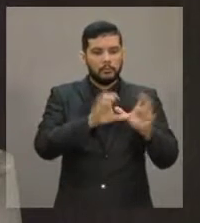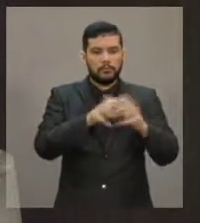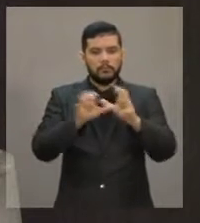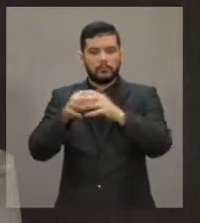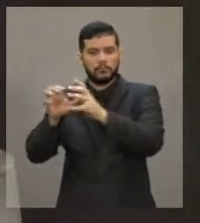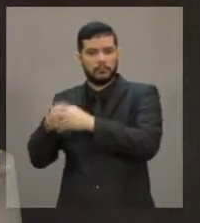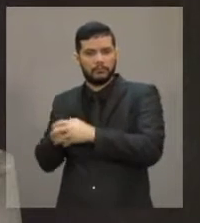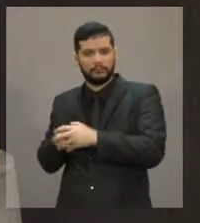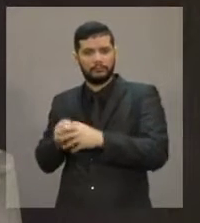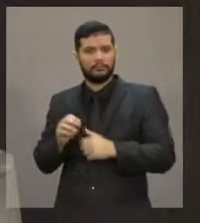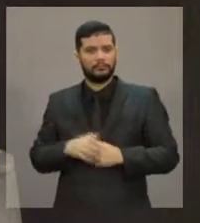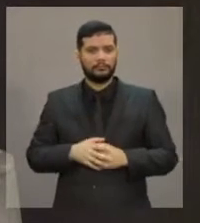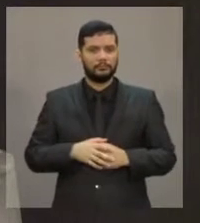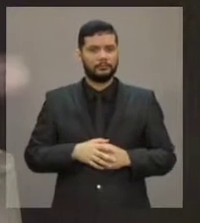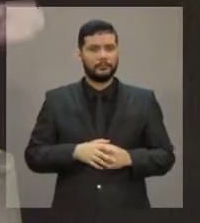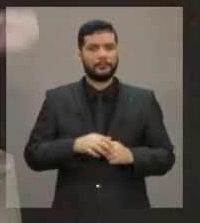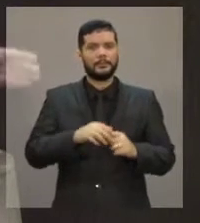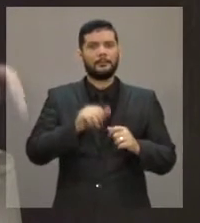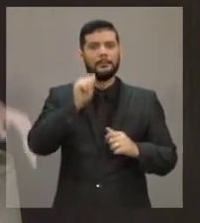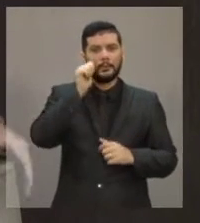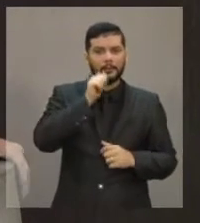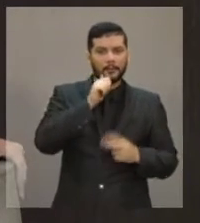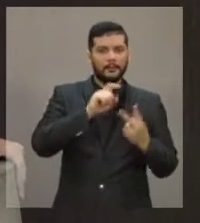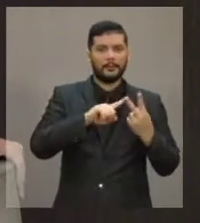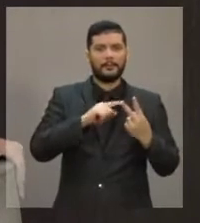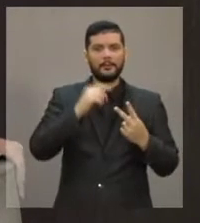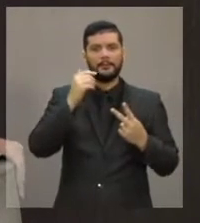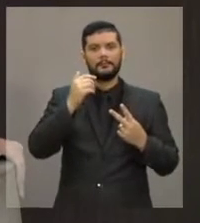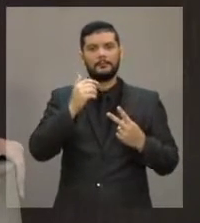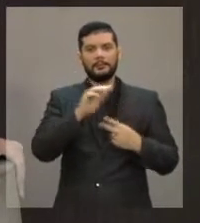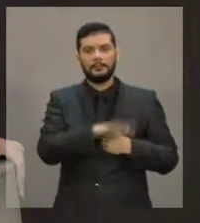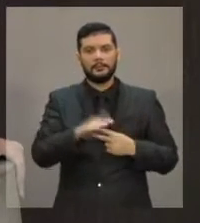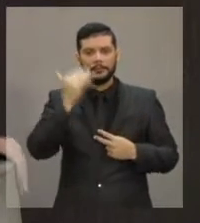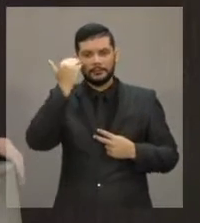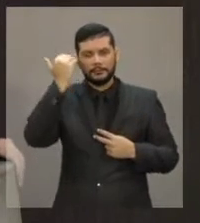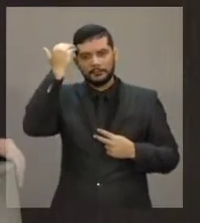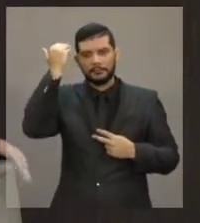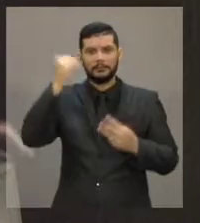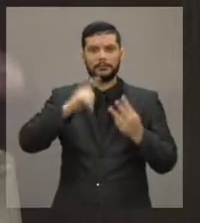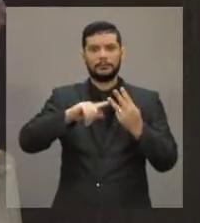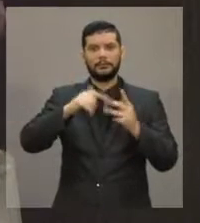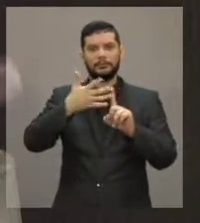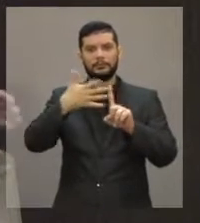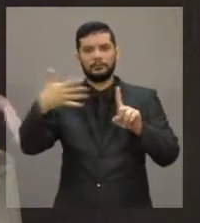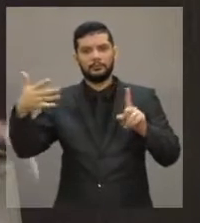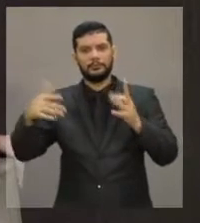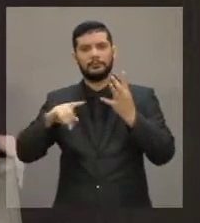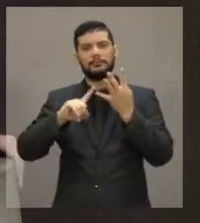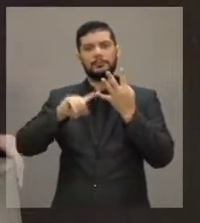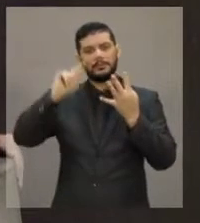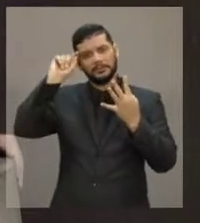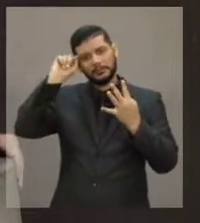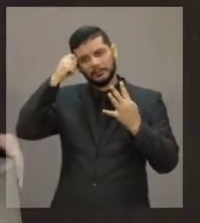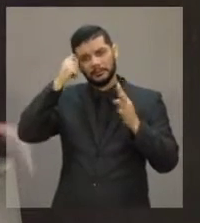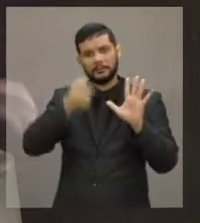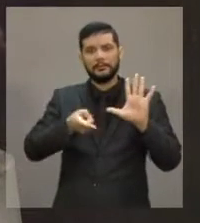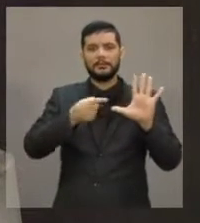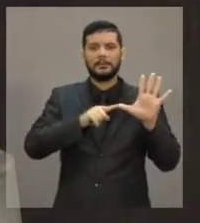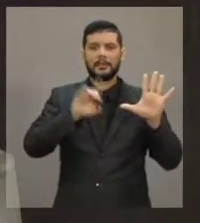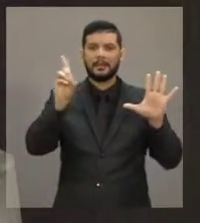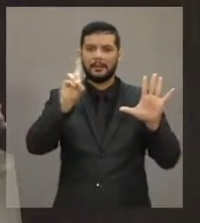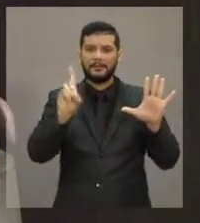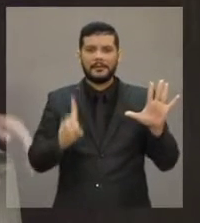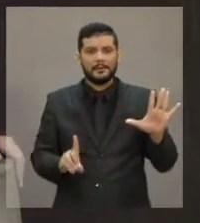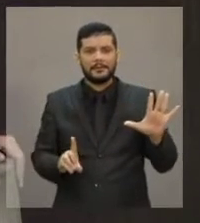repito, a mulheres, a infância e adolescência, a população LGBT, a negros e negras, a pessoas com